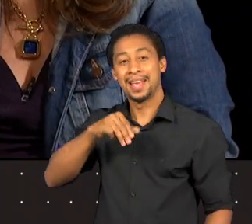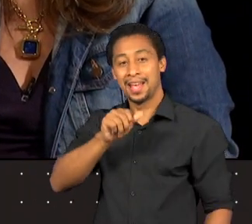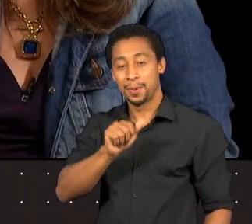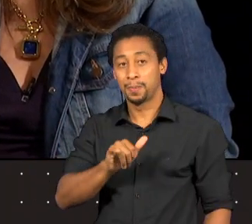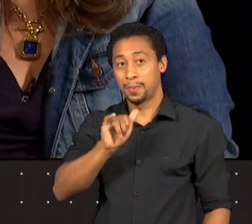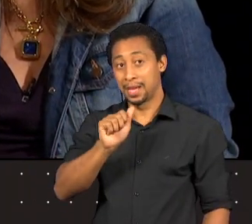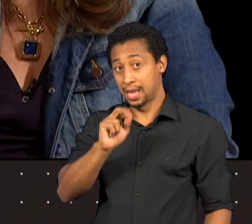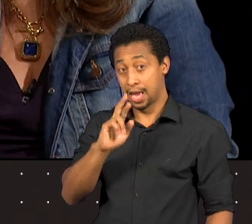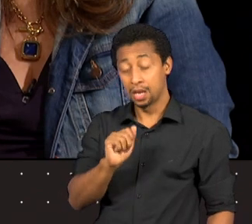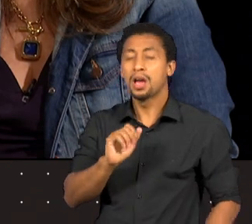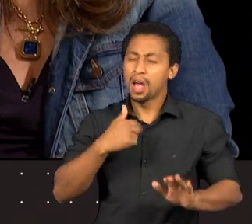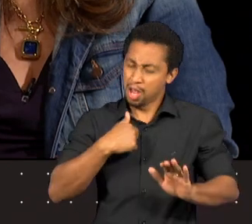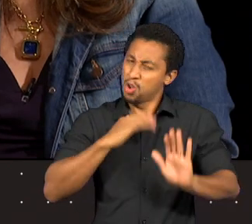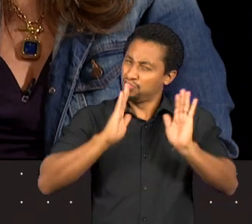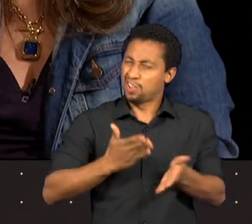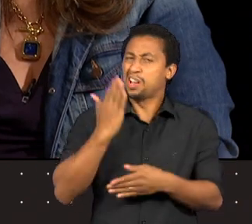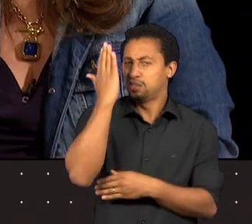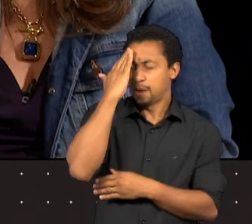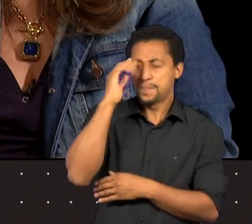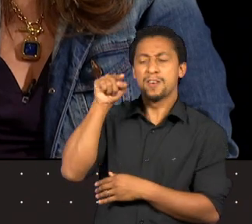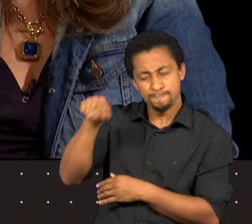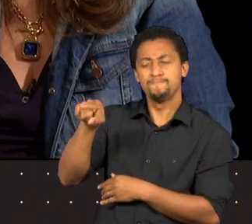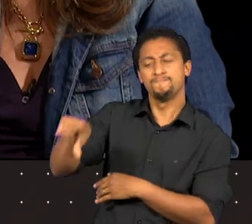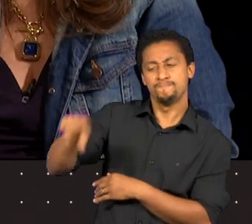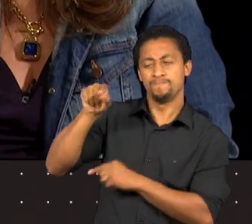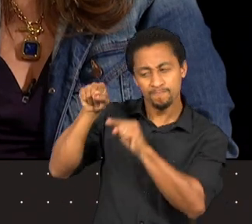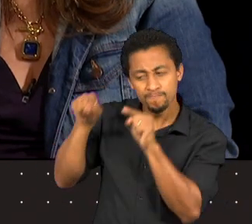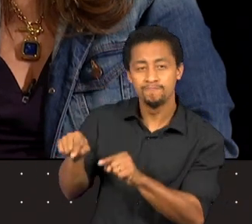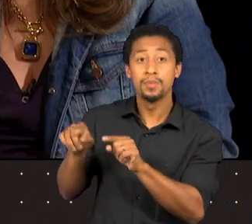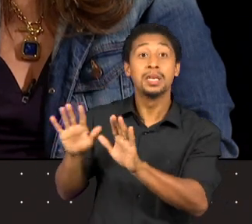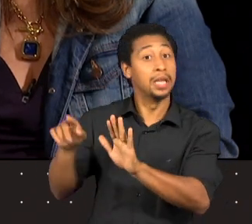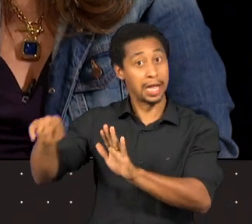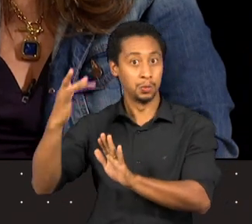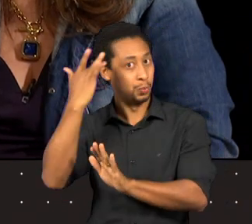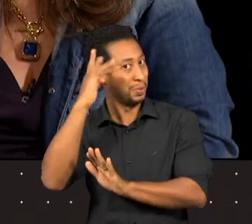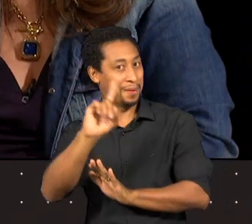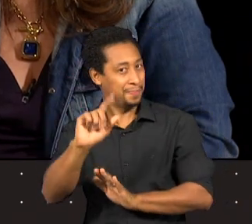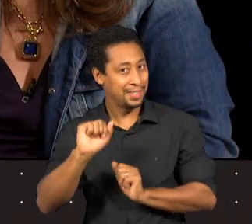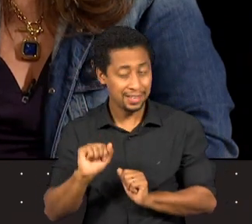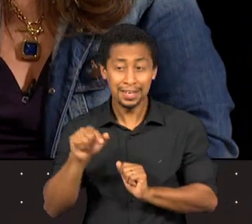para começar a prepará-la para o filme, né? Ela foi